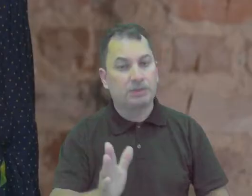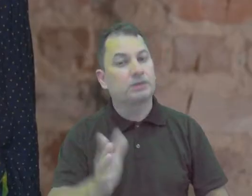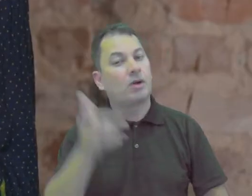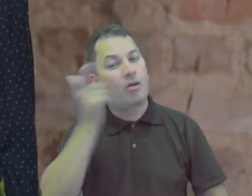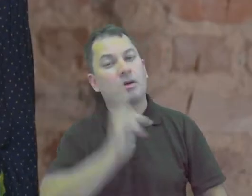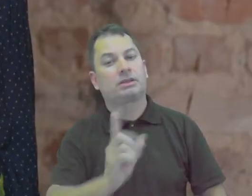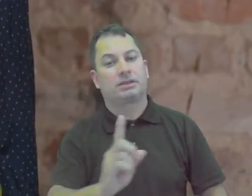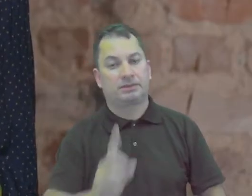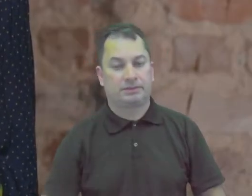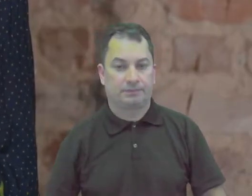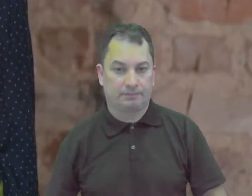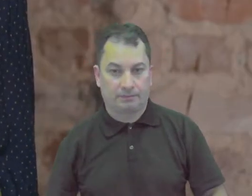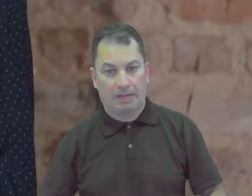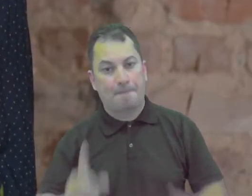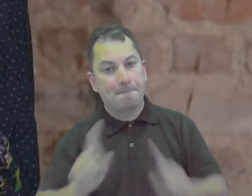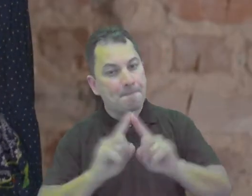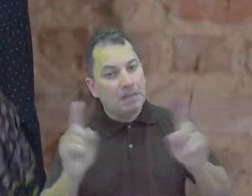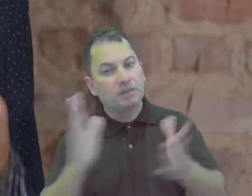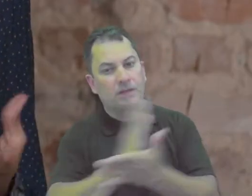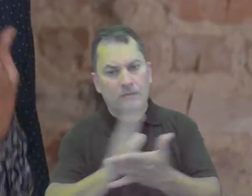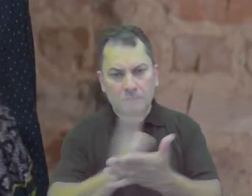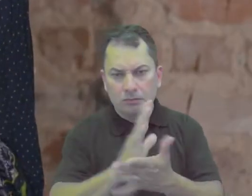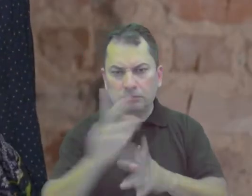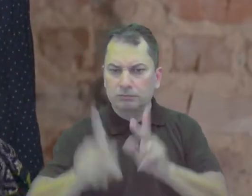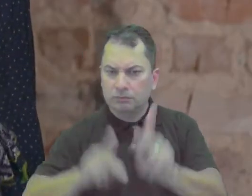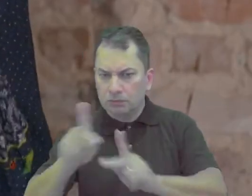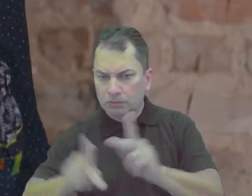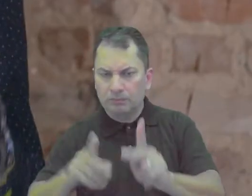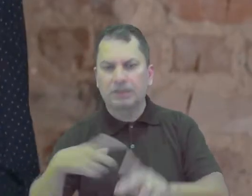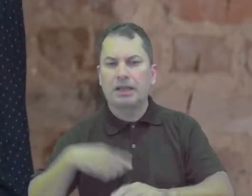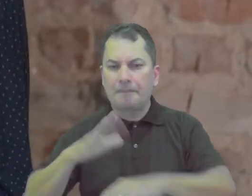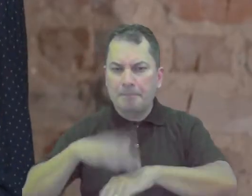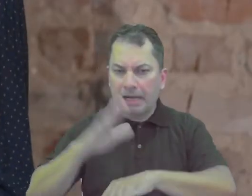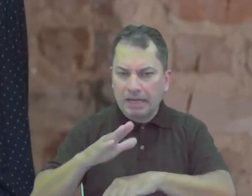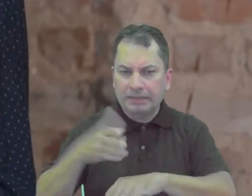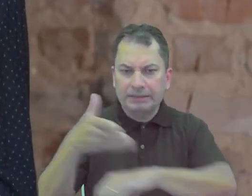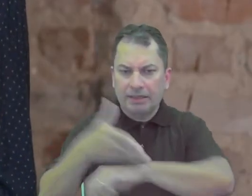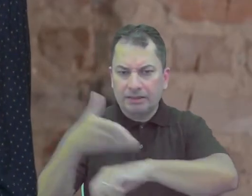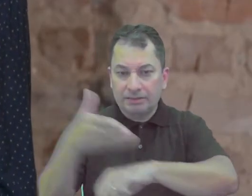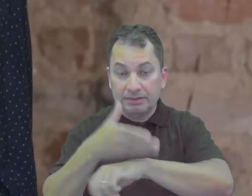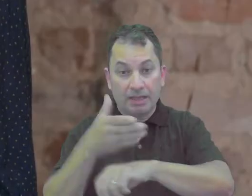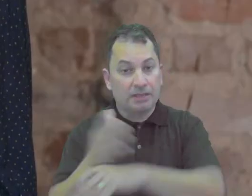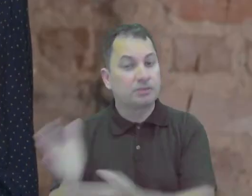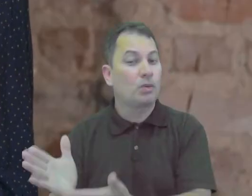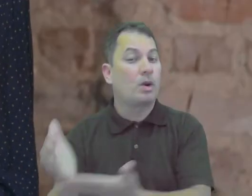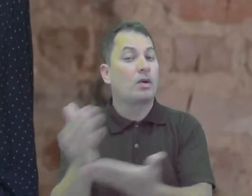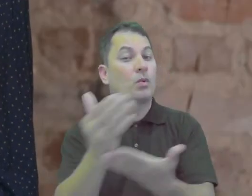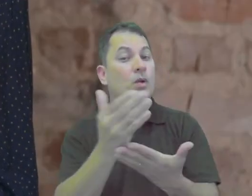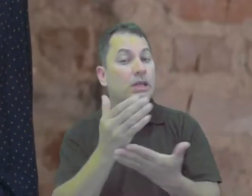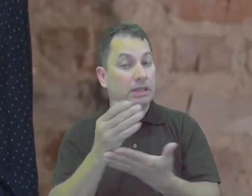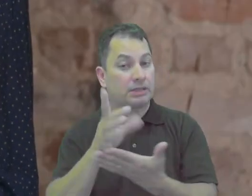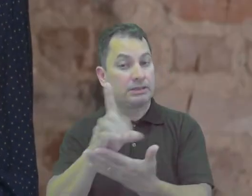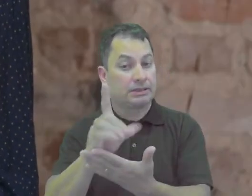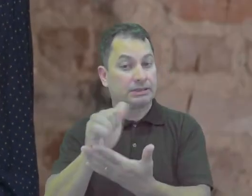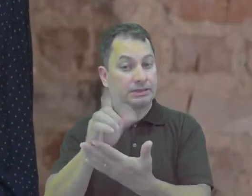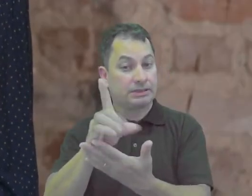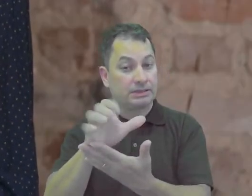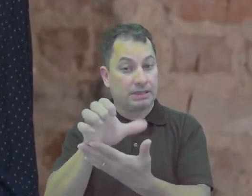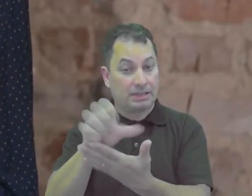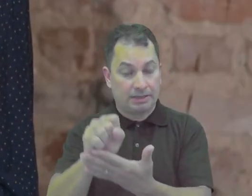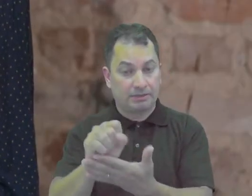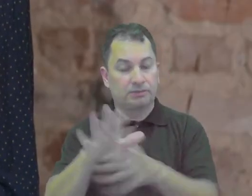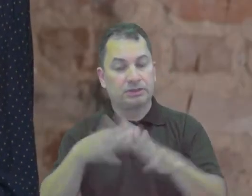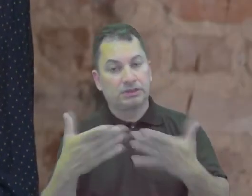algumas populações específicas, né, têm mais acesso ao levantamento desses dados. Então, populações nas áreas